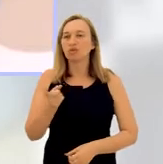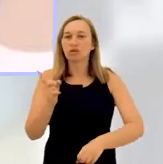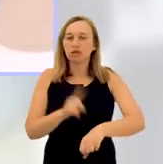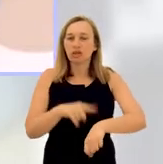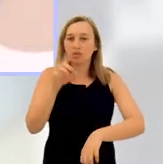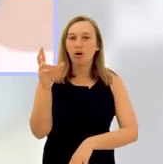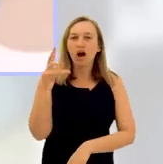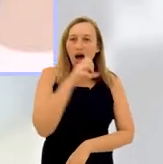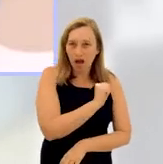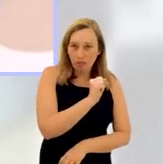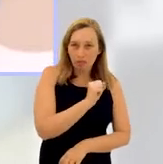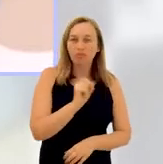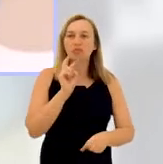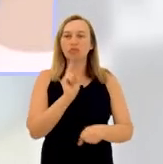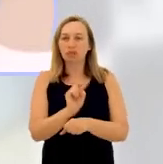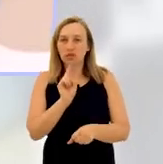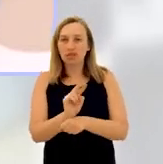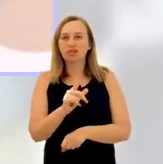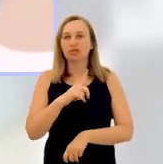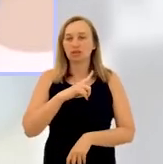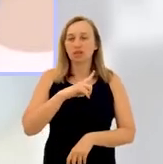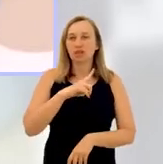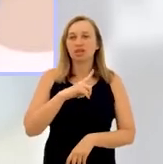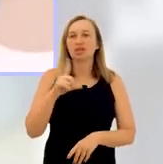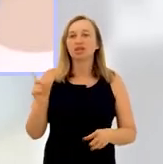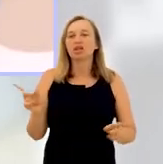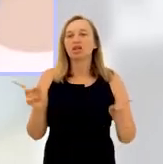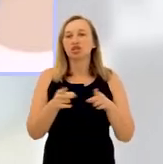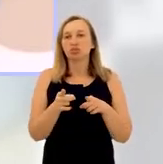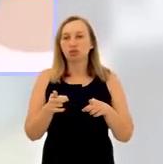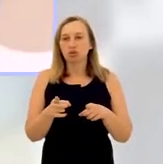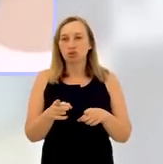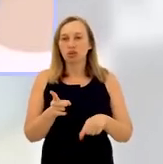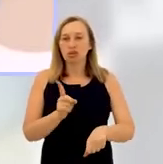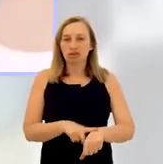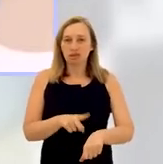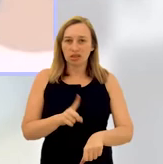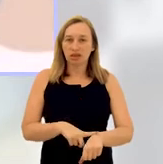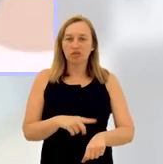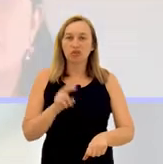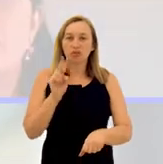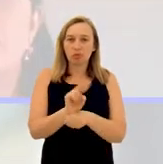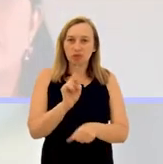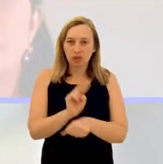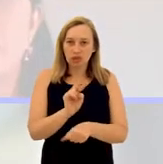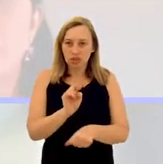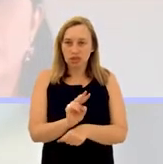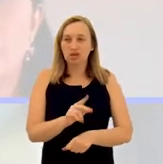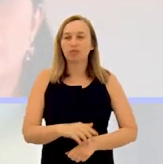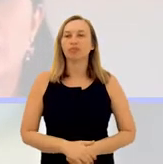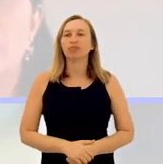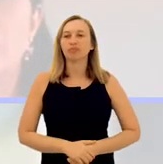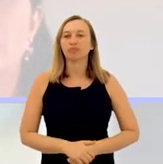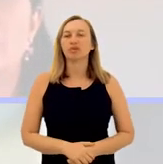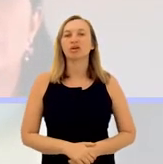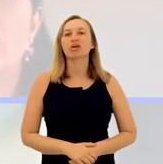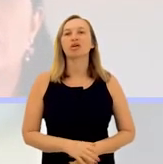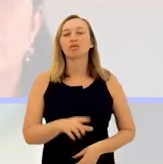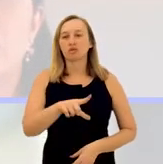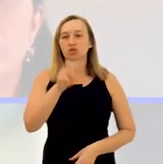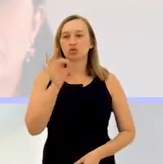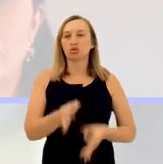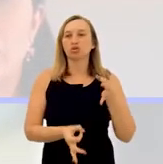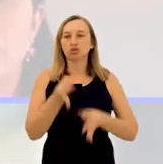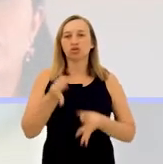para apreciar em tempo mais hábil ter uma proteção. Então, a gente quer encurtar esse lapso temporal entre um pedido de protetiva e uma